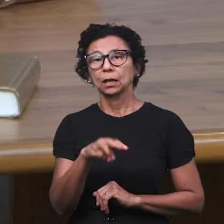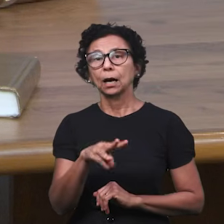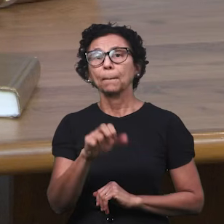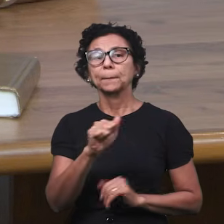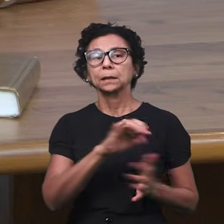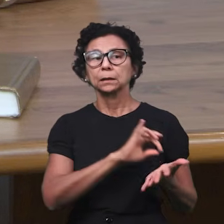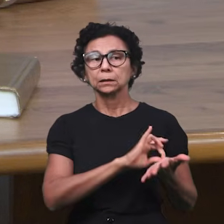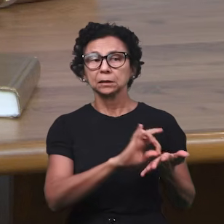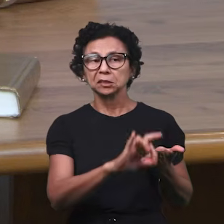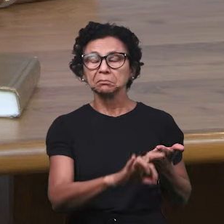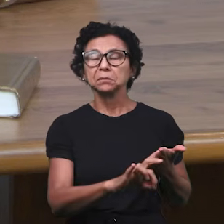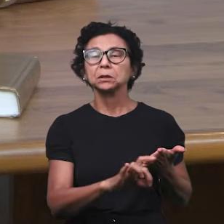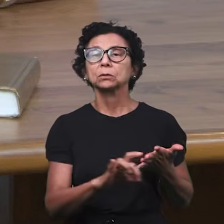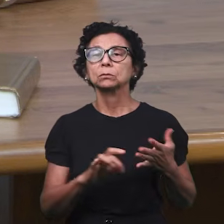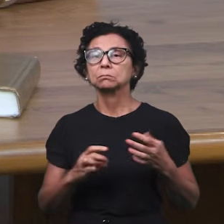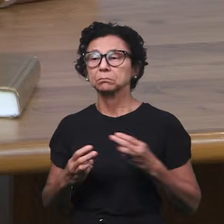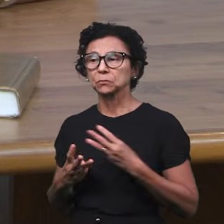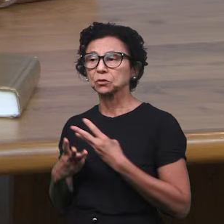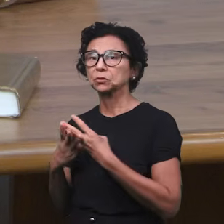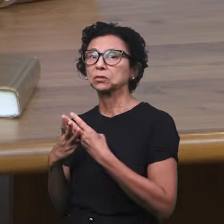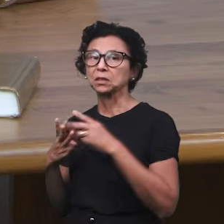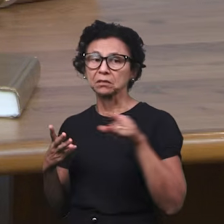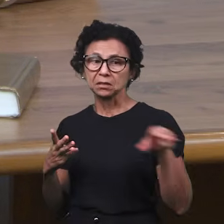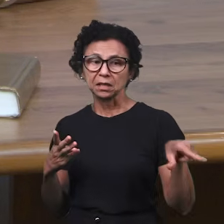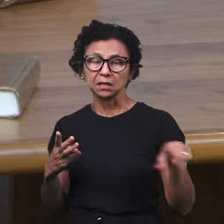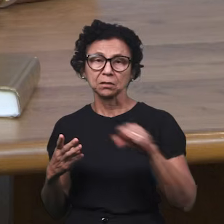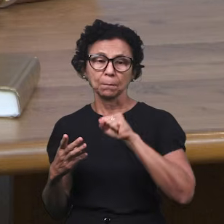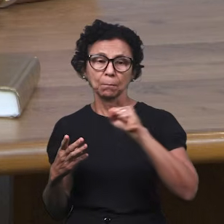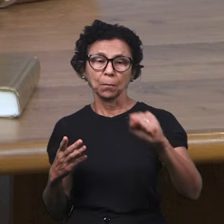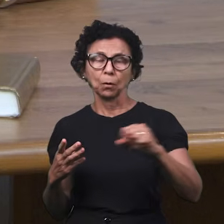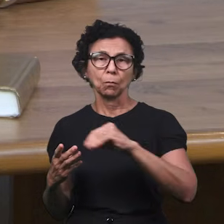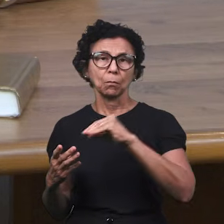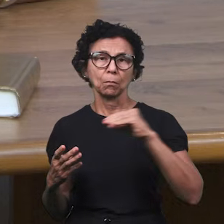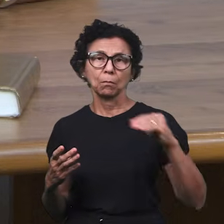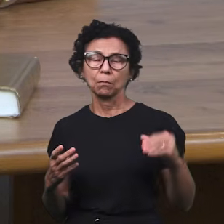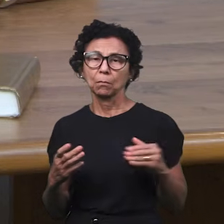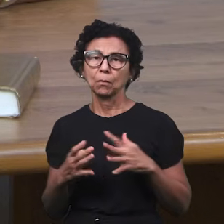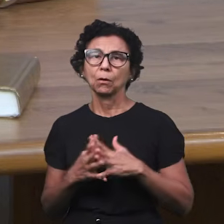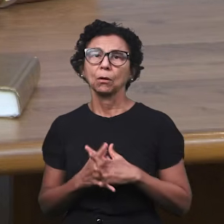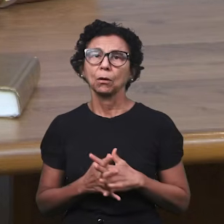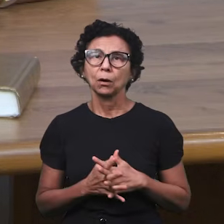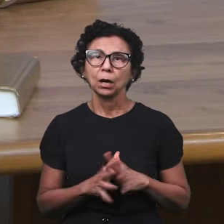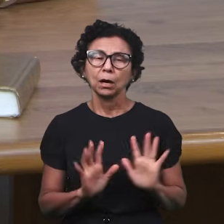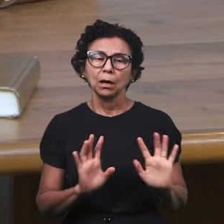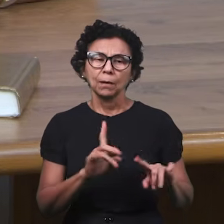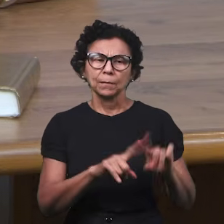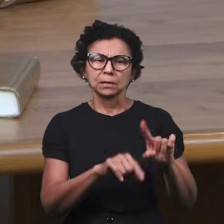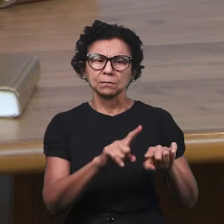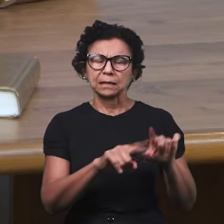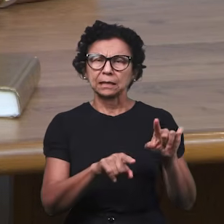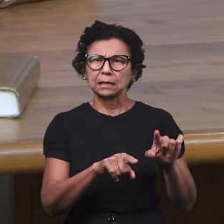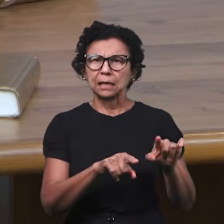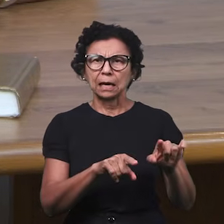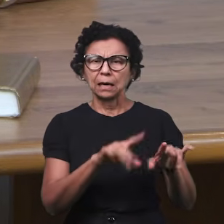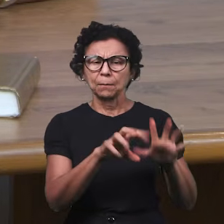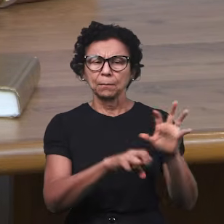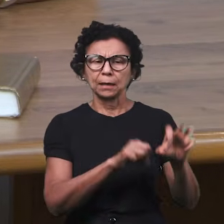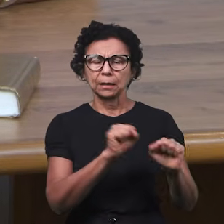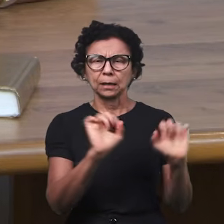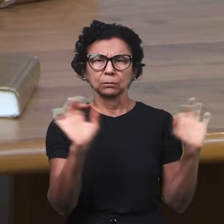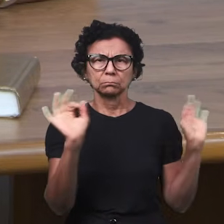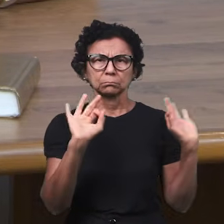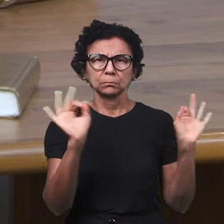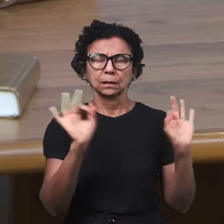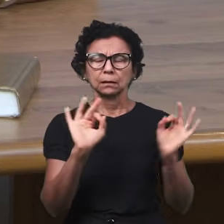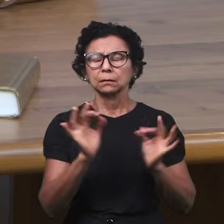Amedata, inimigo dos judeus, foram mortos. Porém, ao despojo não estenderam a sua mão. No